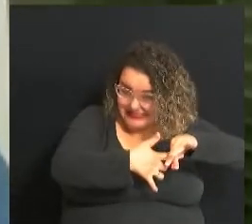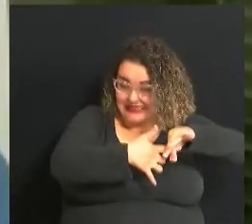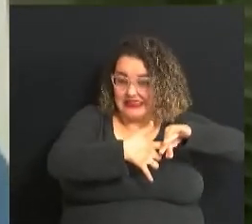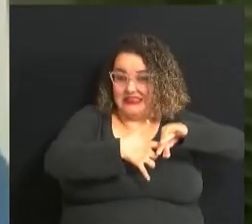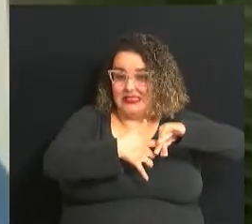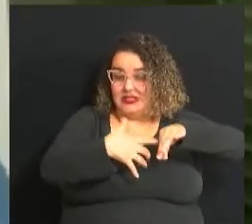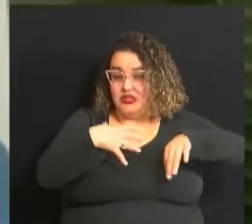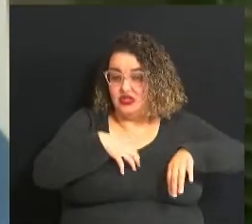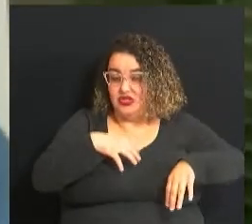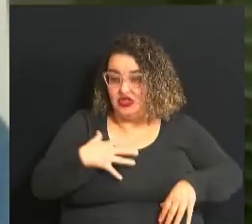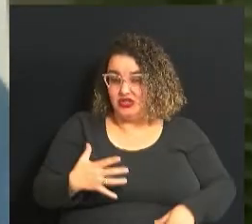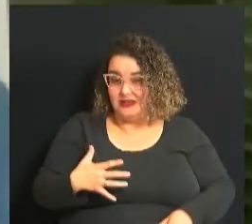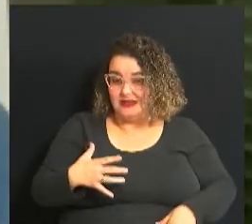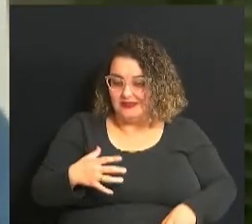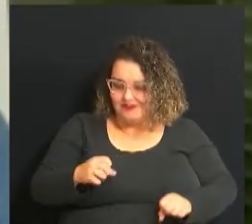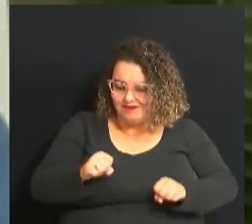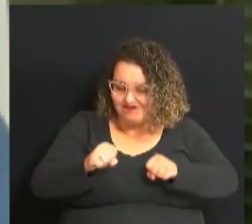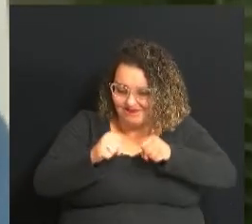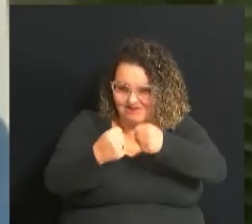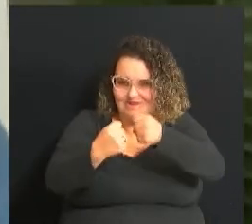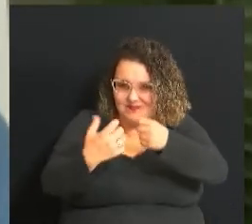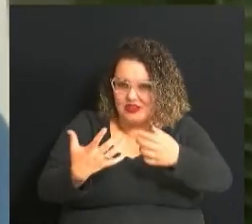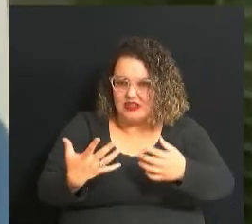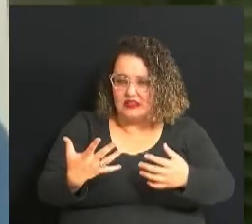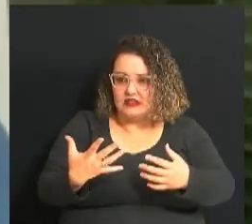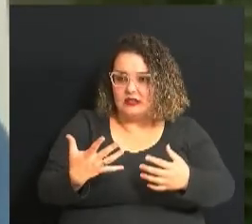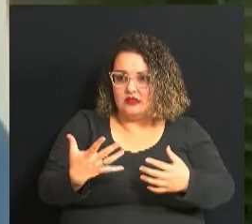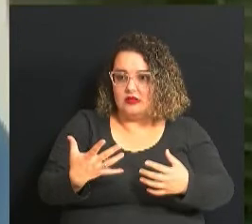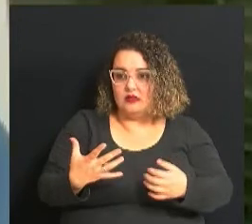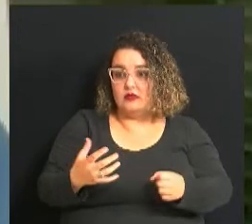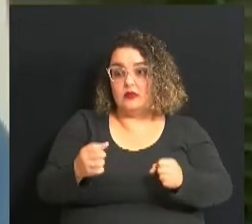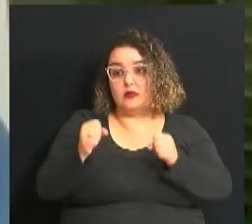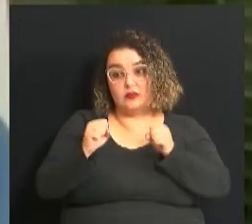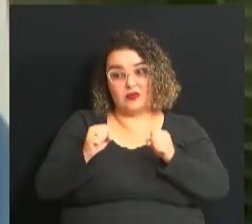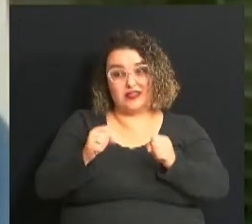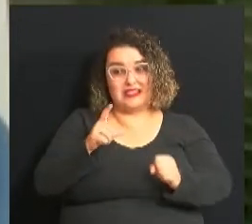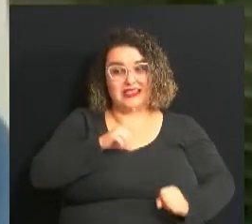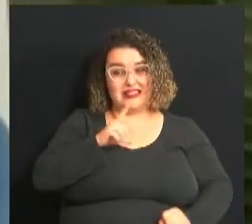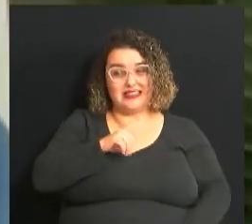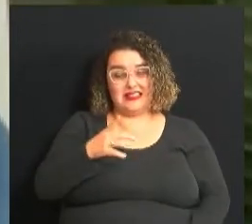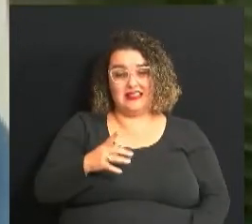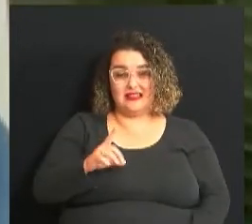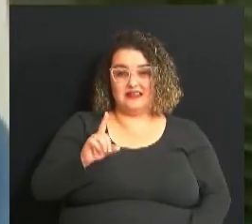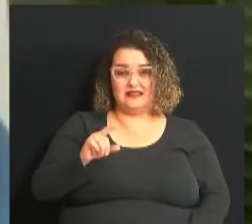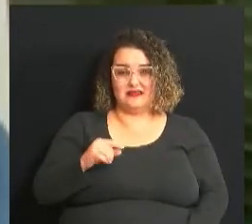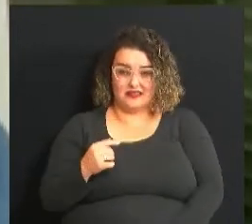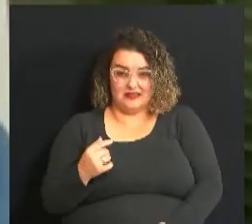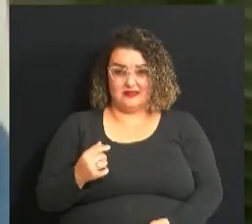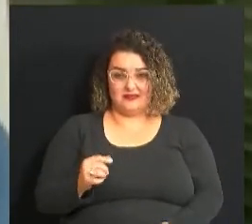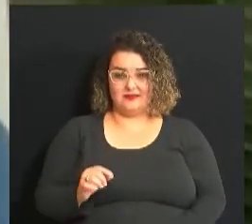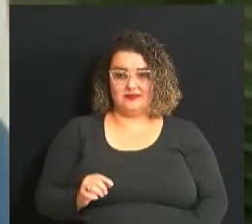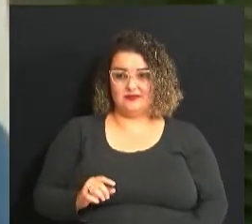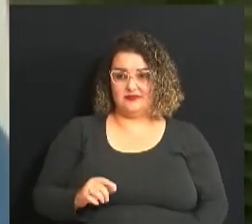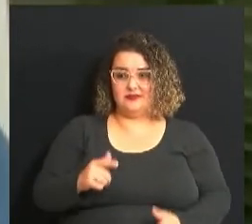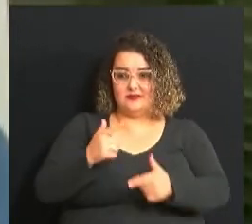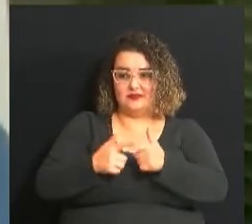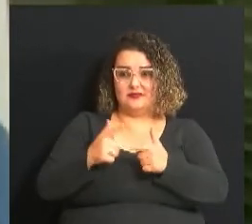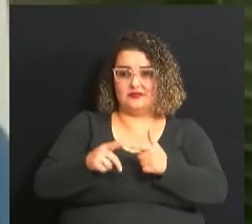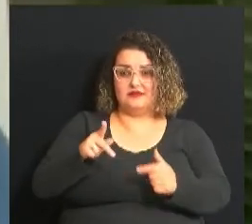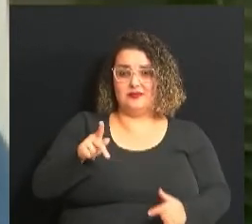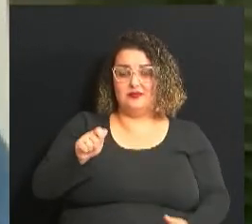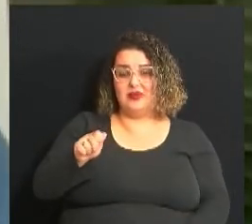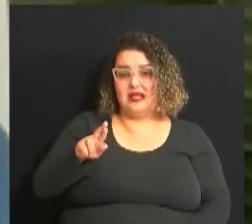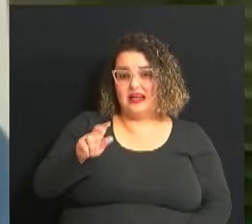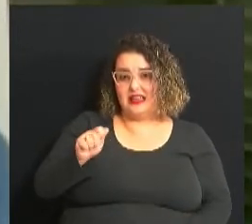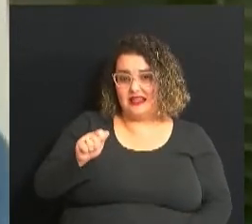maneira exagerada, ele vai poder ter uma outra complicação chamada parafimose. O